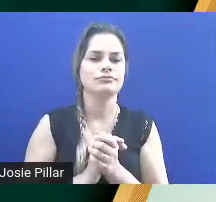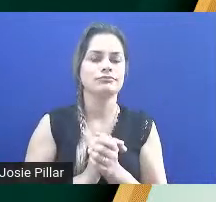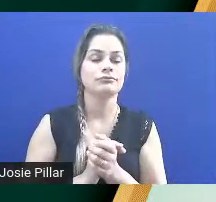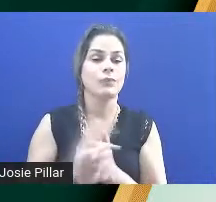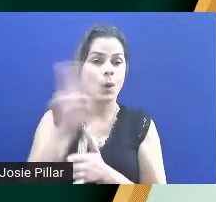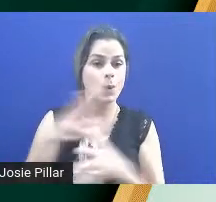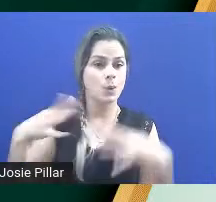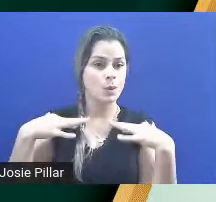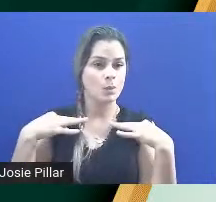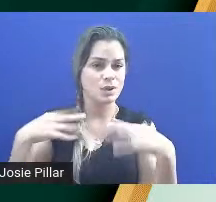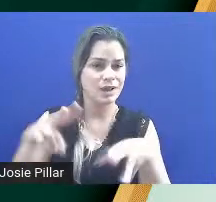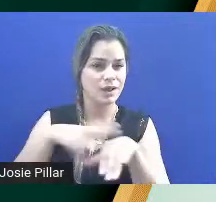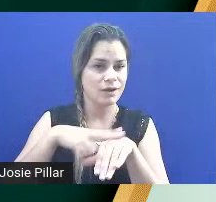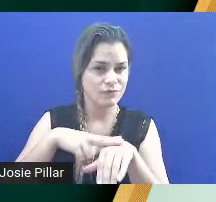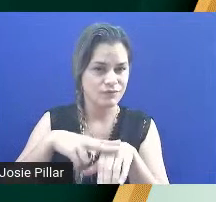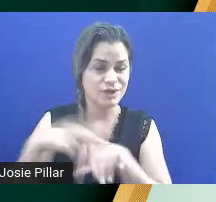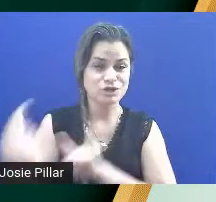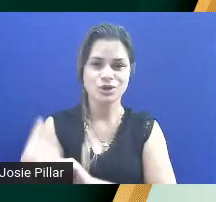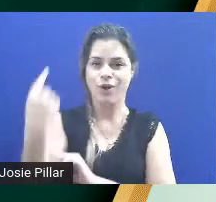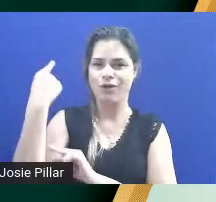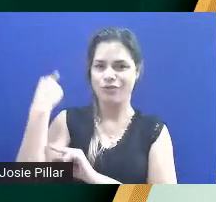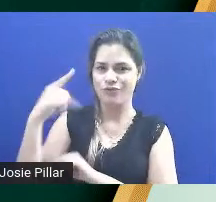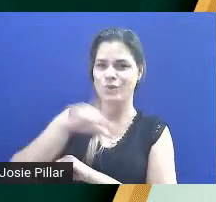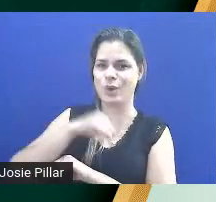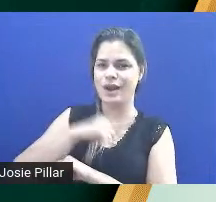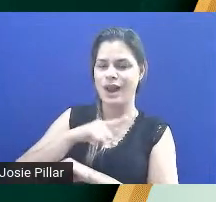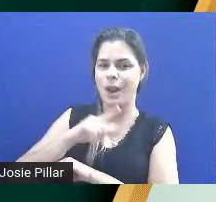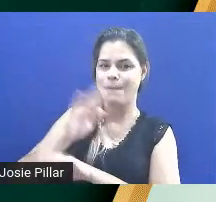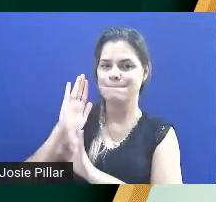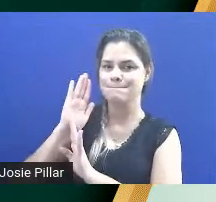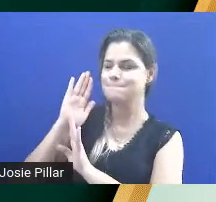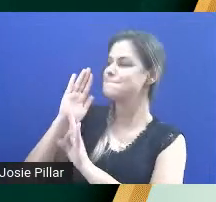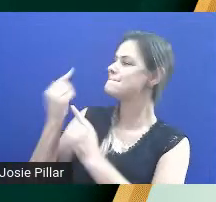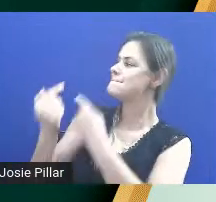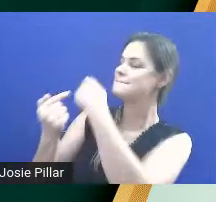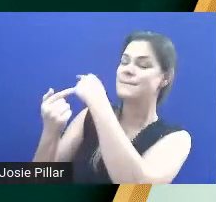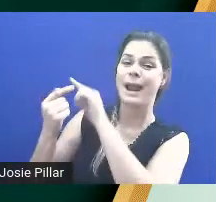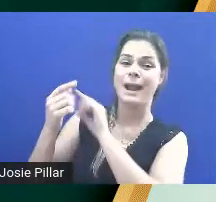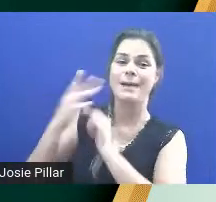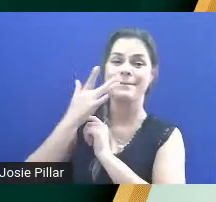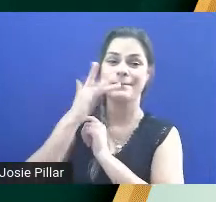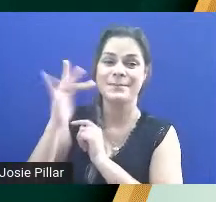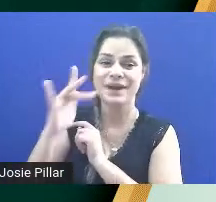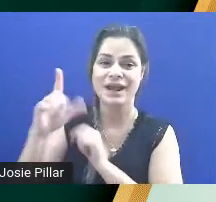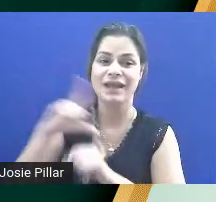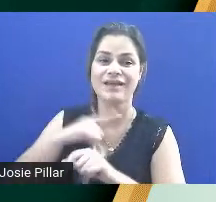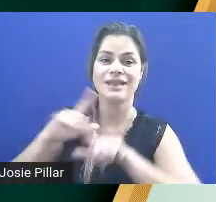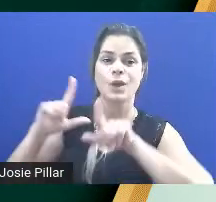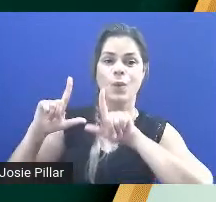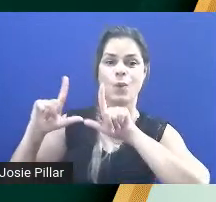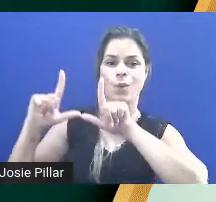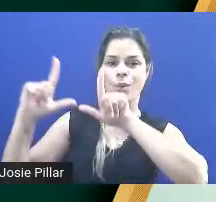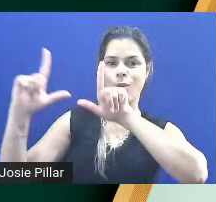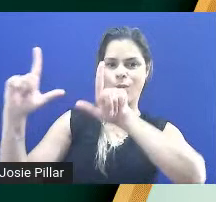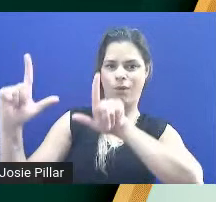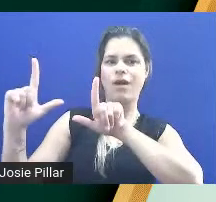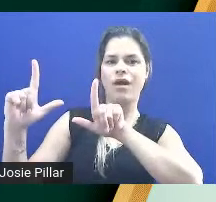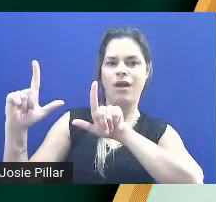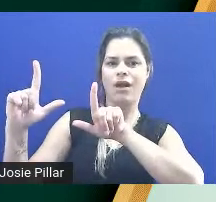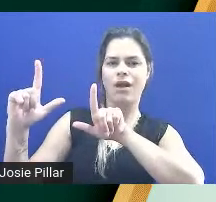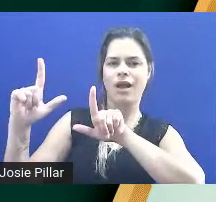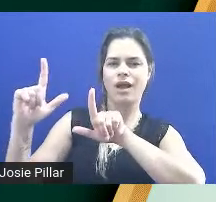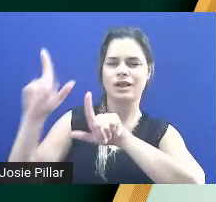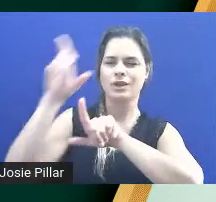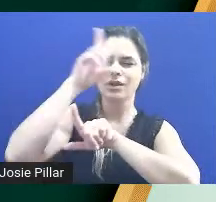blusa verde e, ao fundo, tem uma parede branca, onde está uma tela com uma paisagem em tons